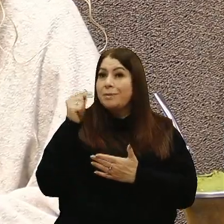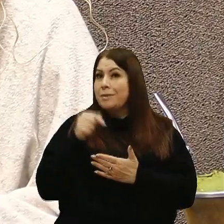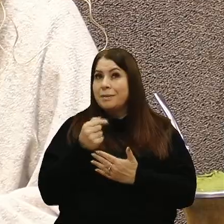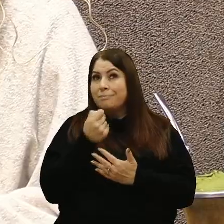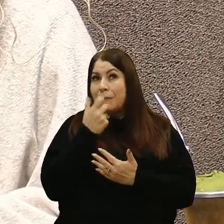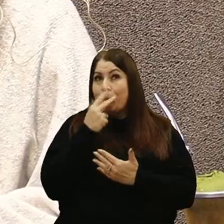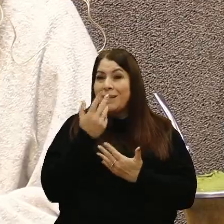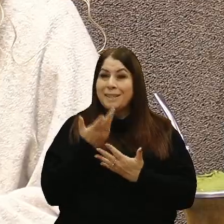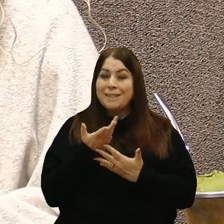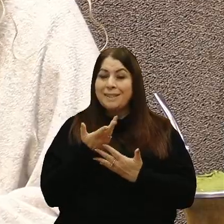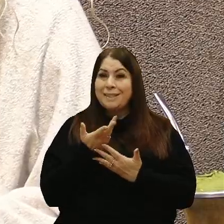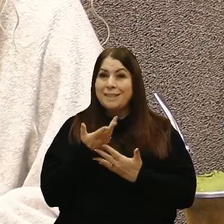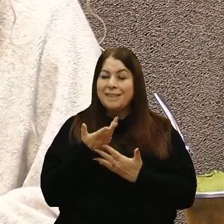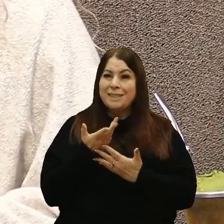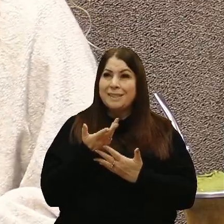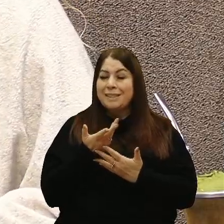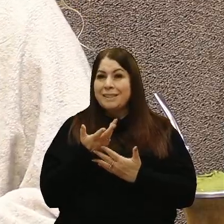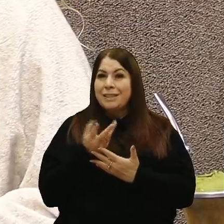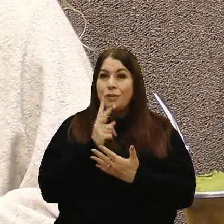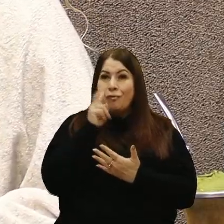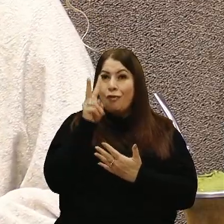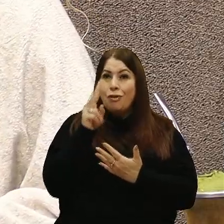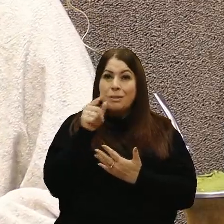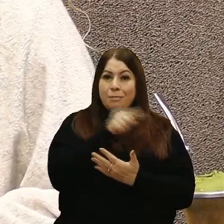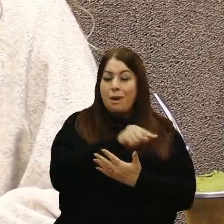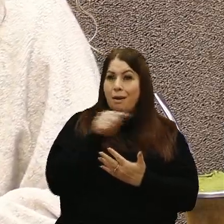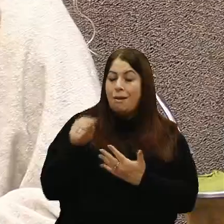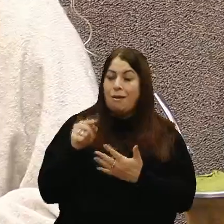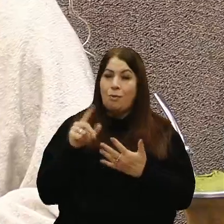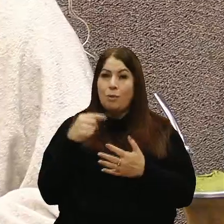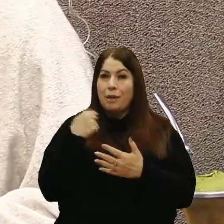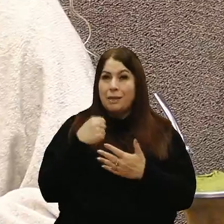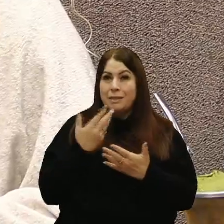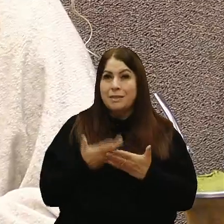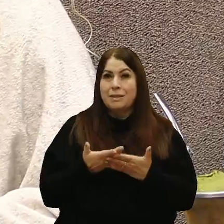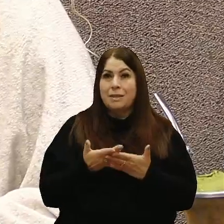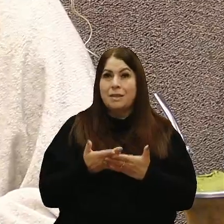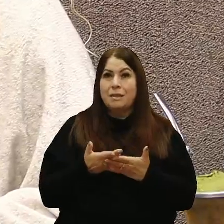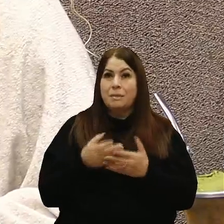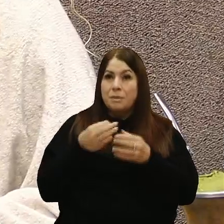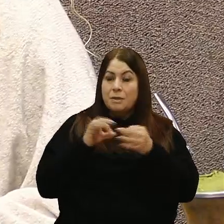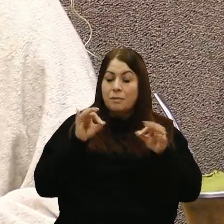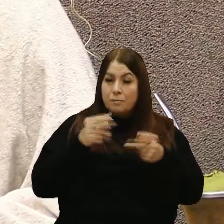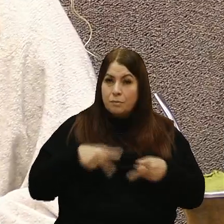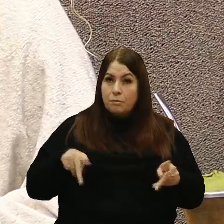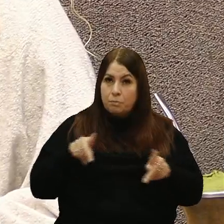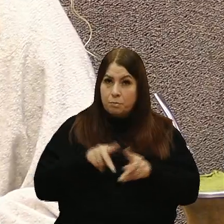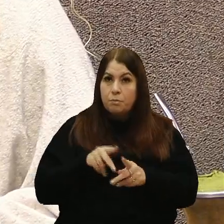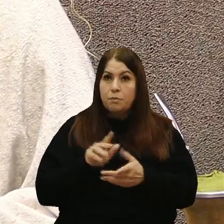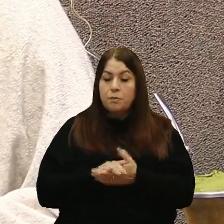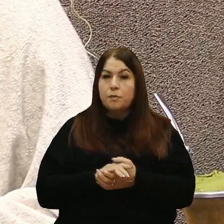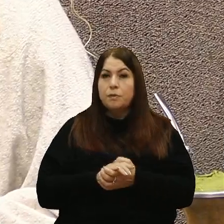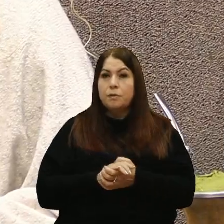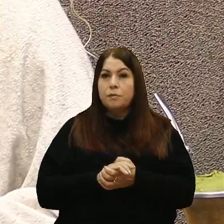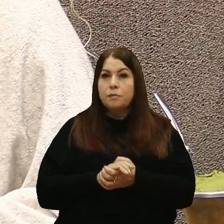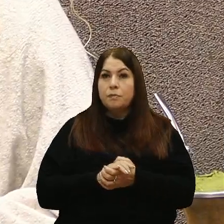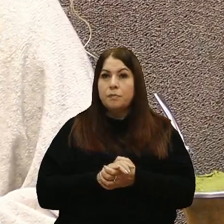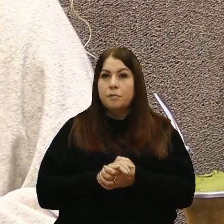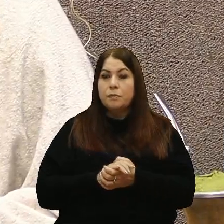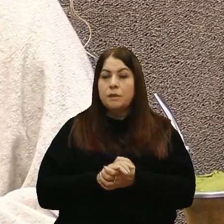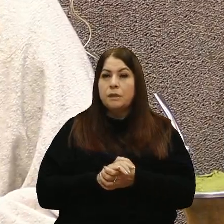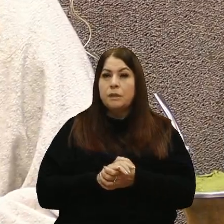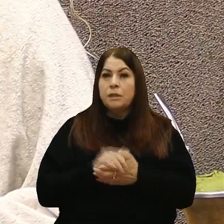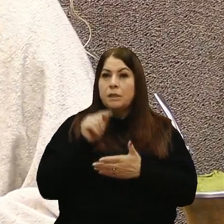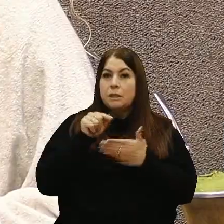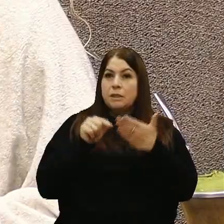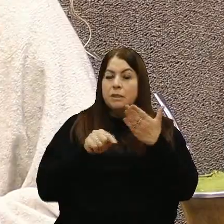que é uma queda de braço entre o que é necessário para salvar o povo e as questões